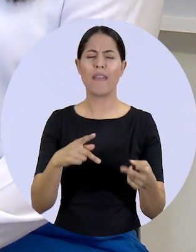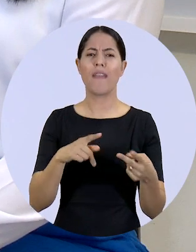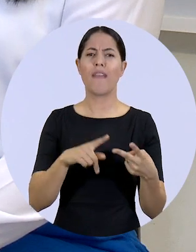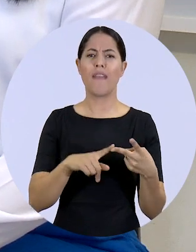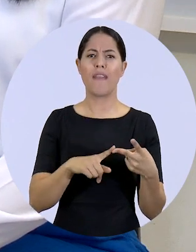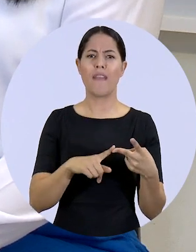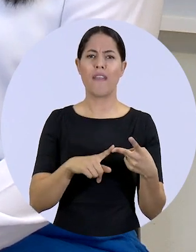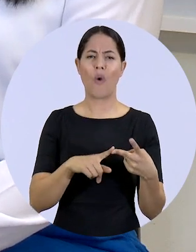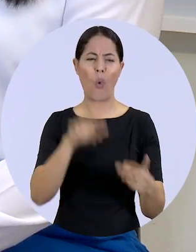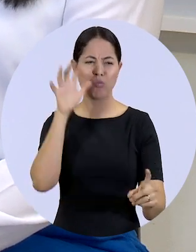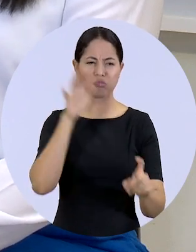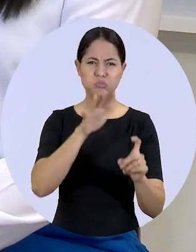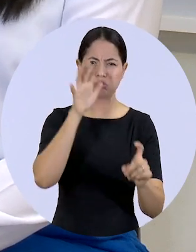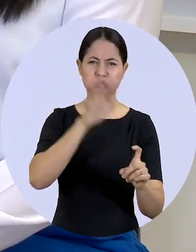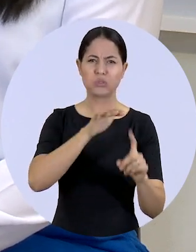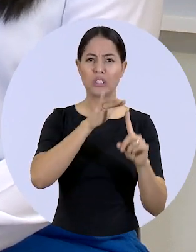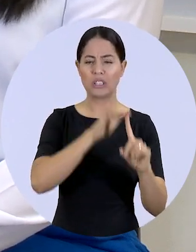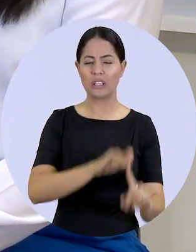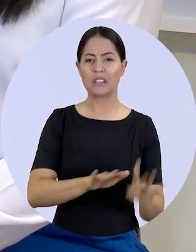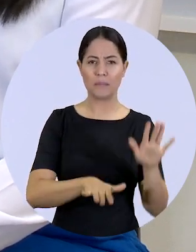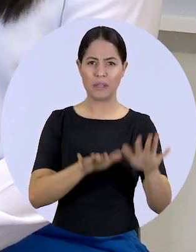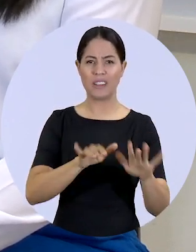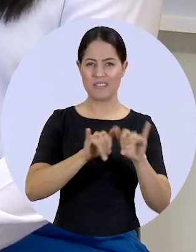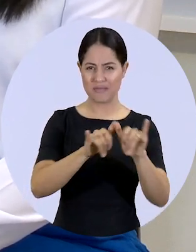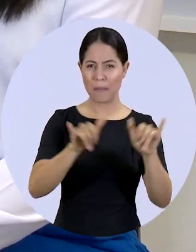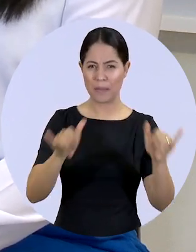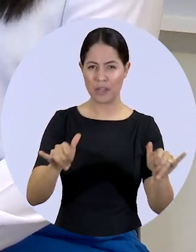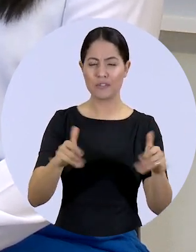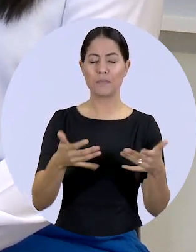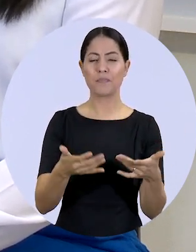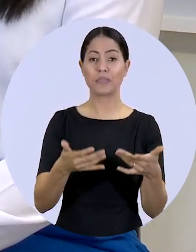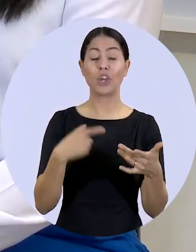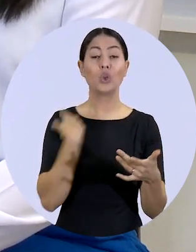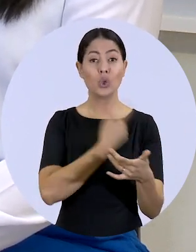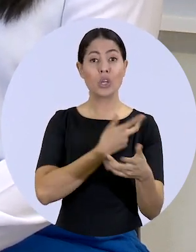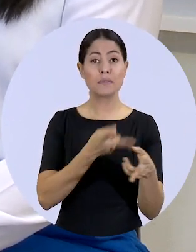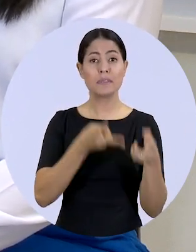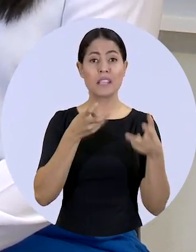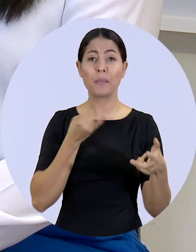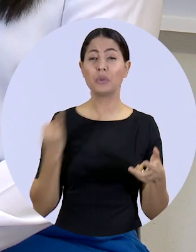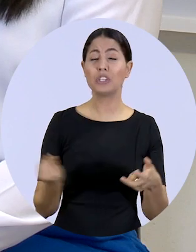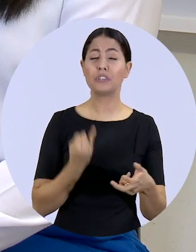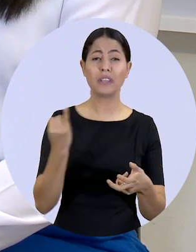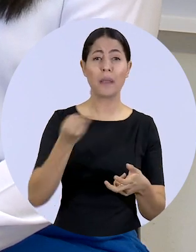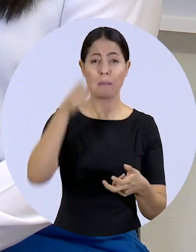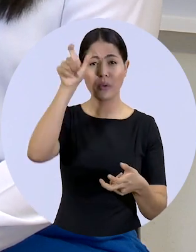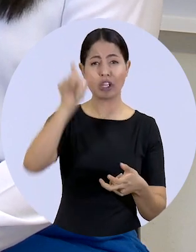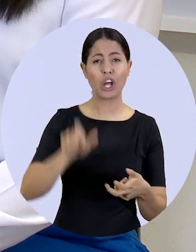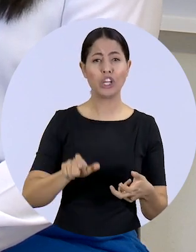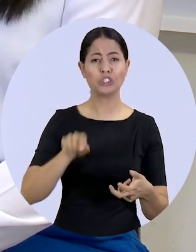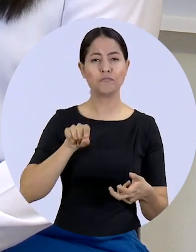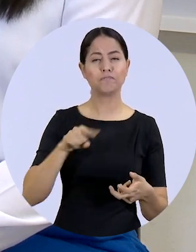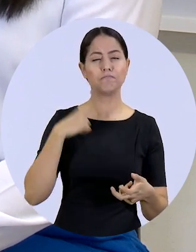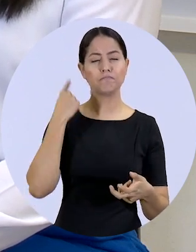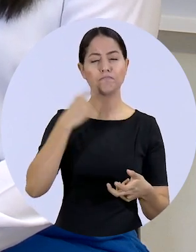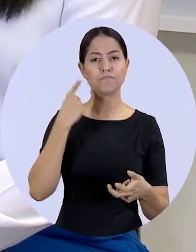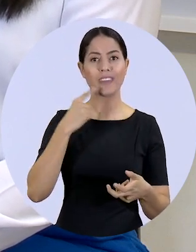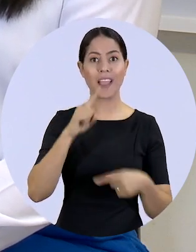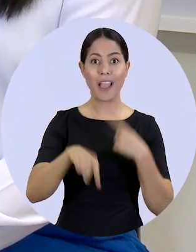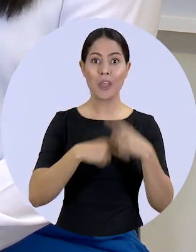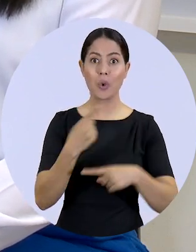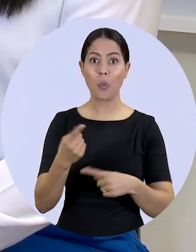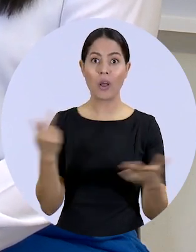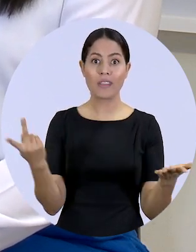Público, ou seja, de uma forma opressiva por parte da mídia, você vê o tanto que vale a pena advogar, o tanto que é bom ser advogado. E quando você